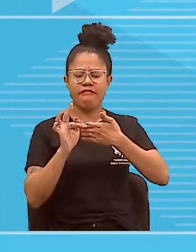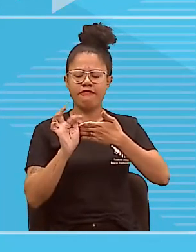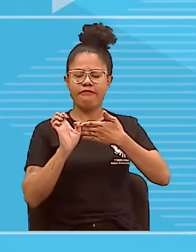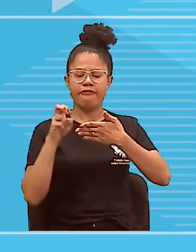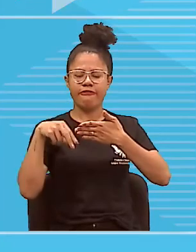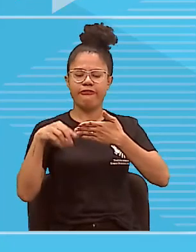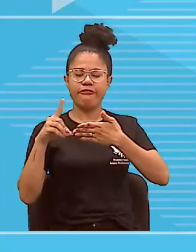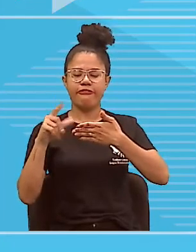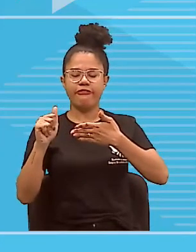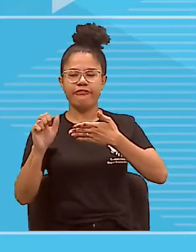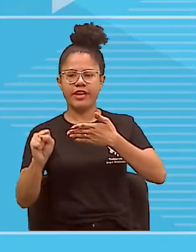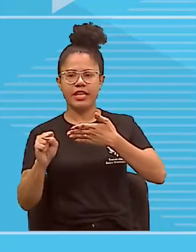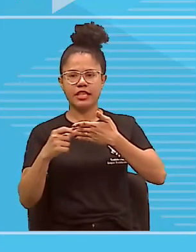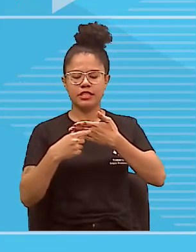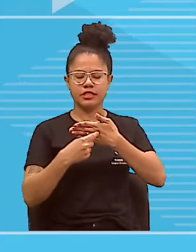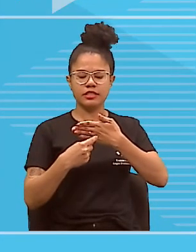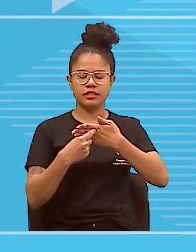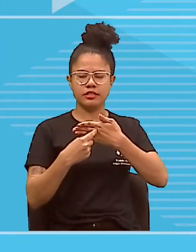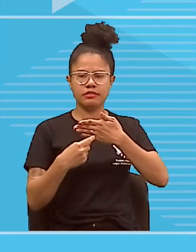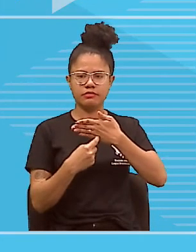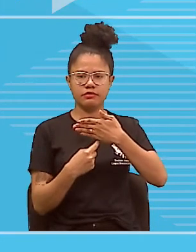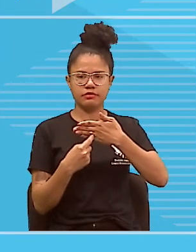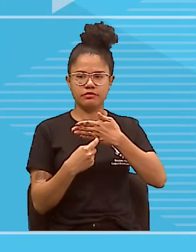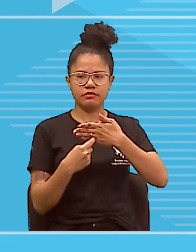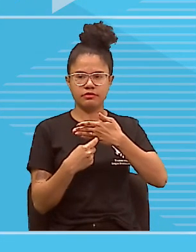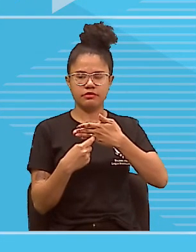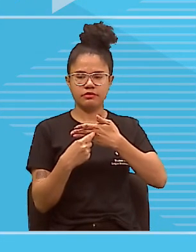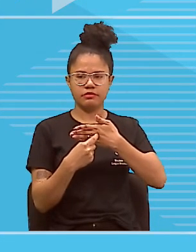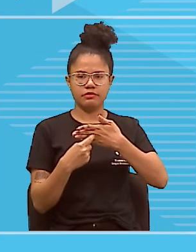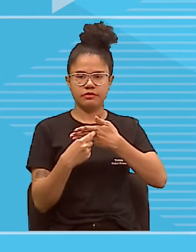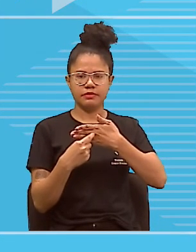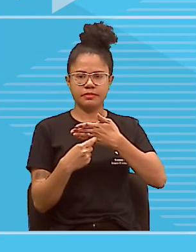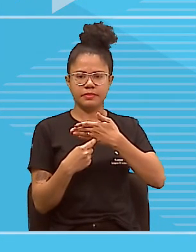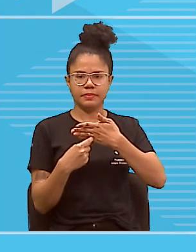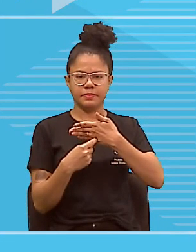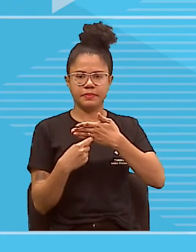são orifícios né buraquinhos